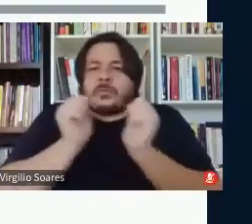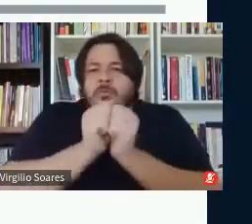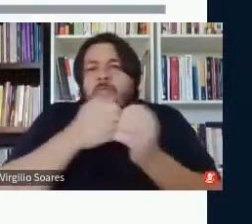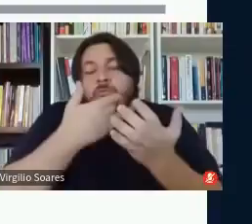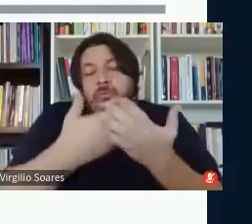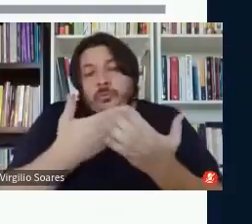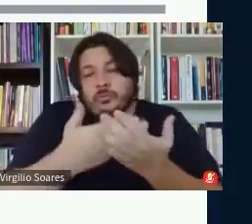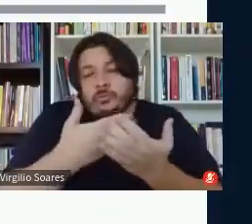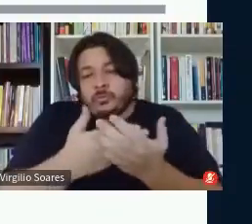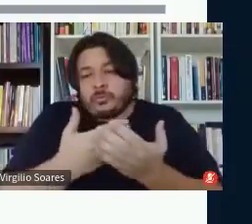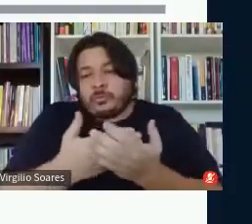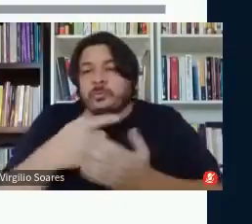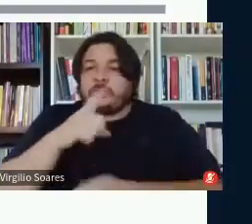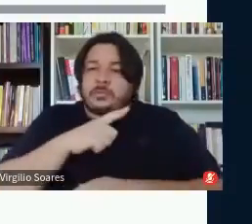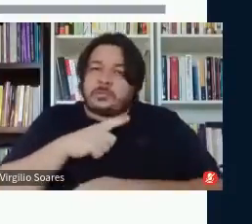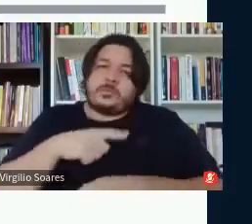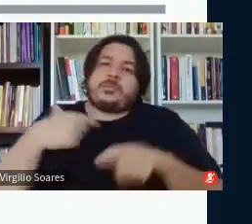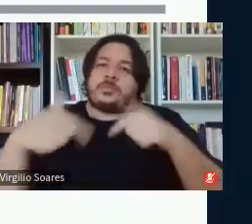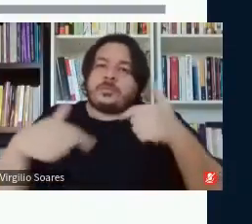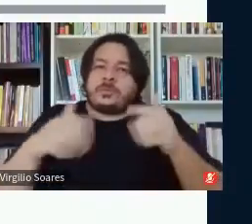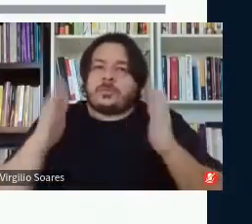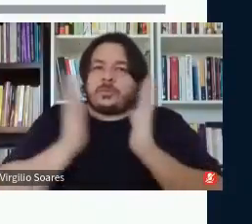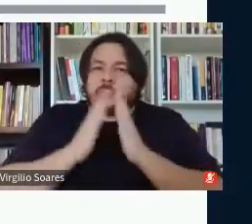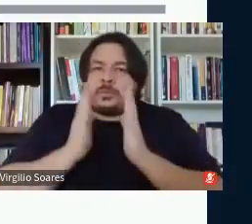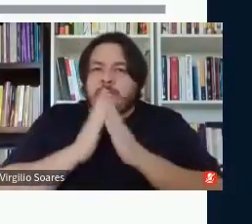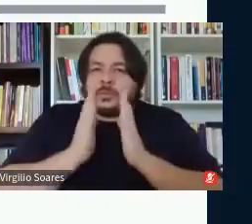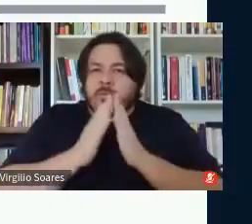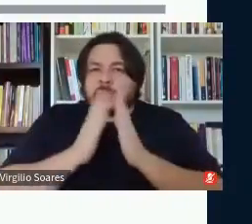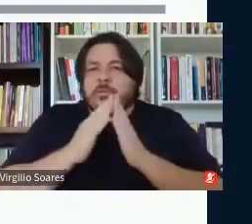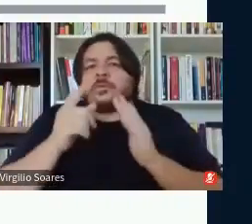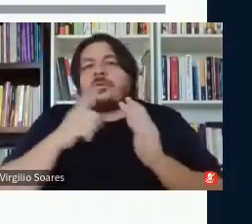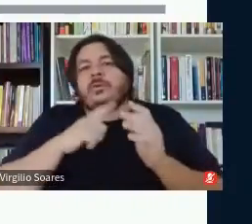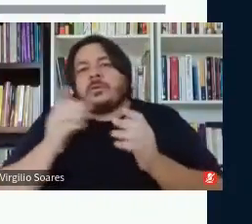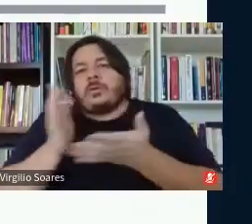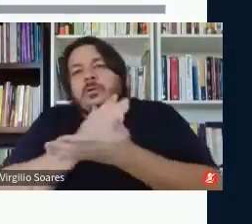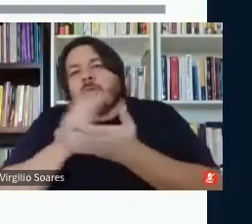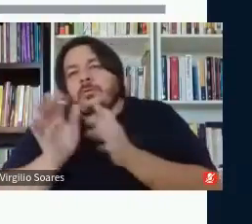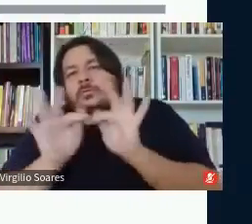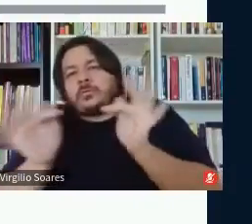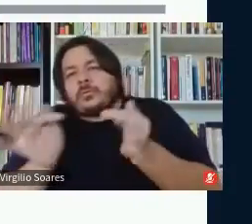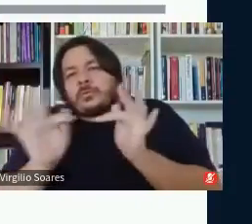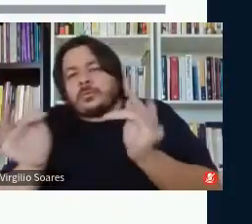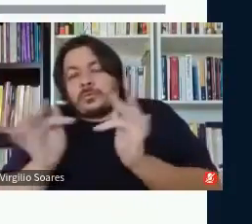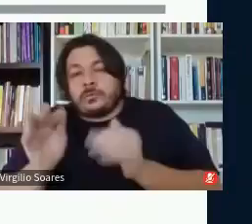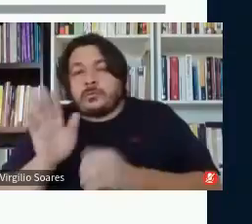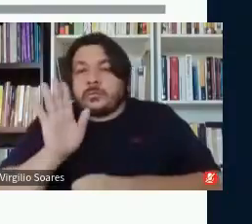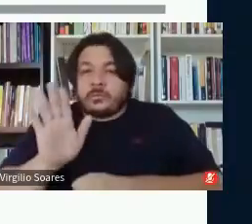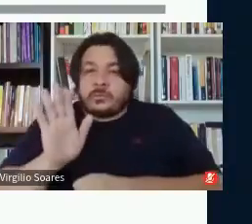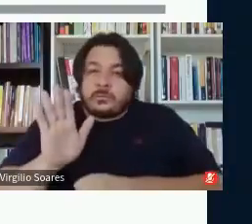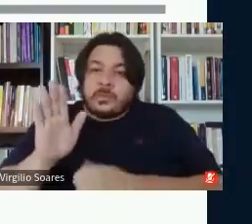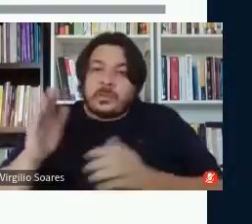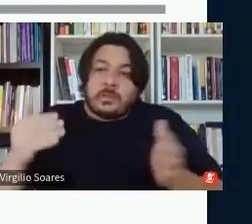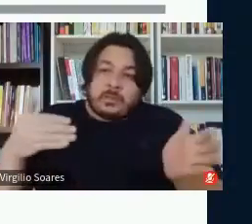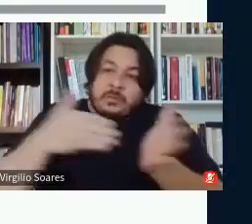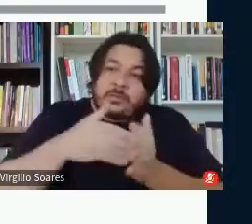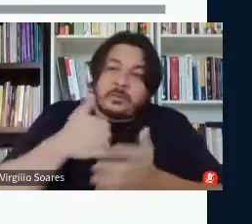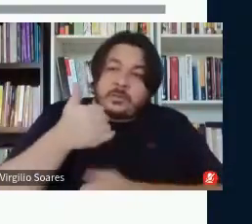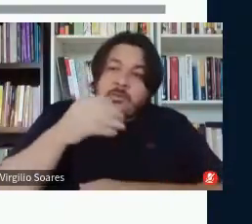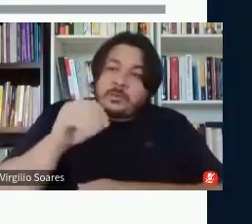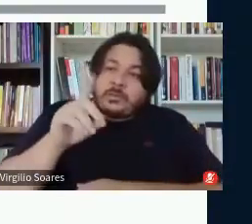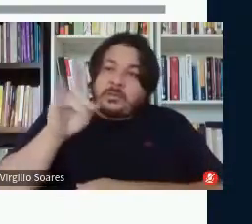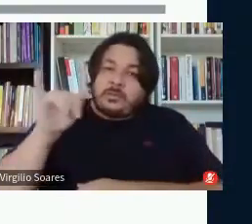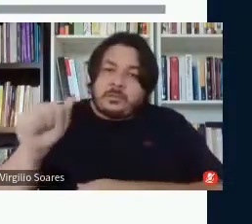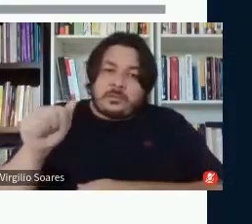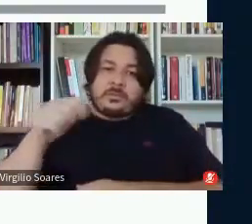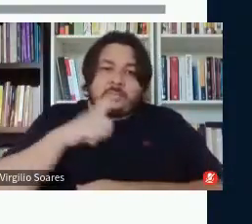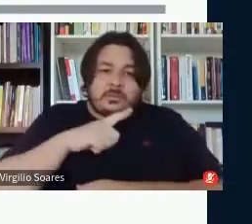Eles tinham tarefas de casa, leituras para fazer, algo assim muito simples. Mas já ao 10º dia, iniciou-se o ensino